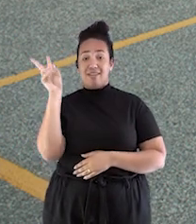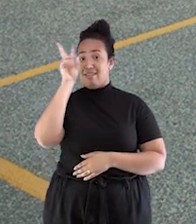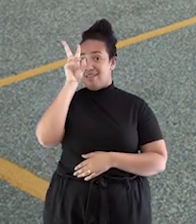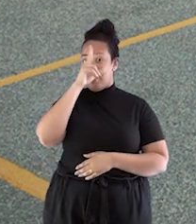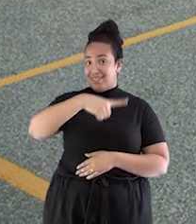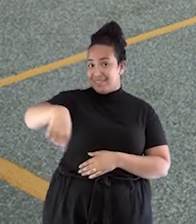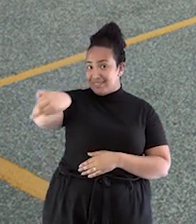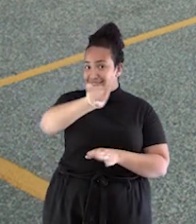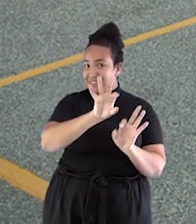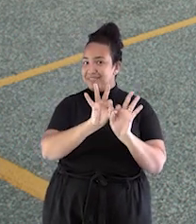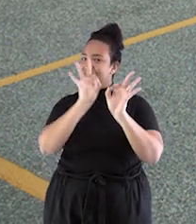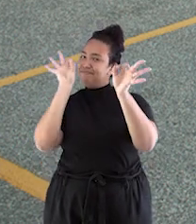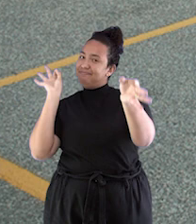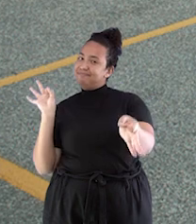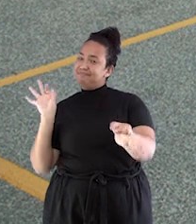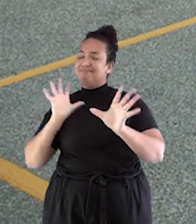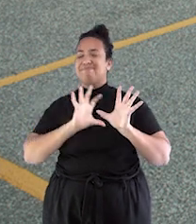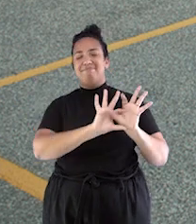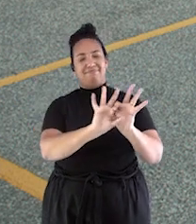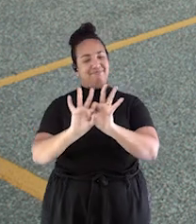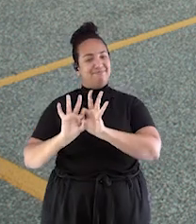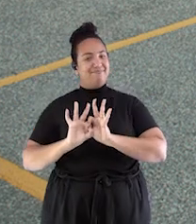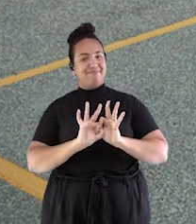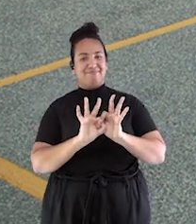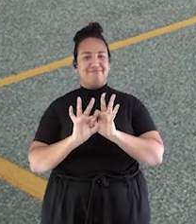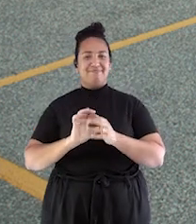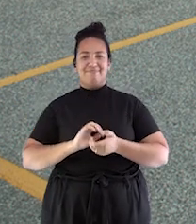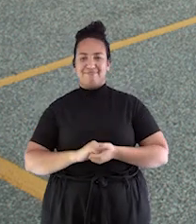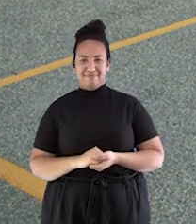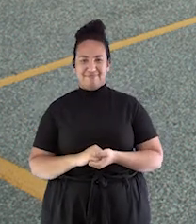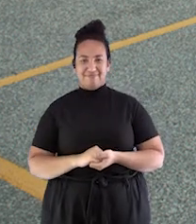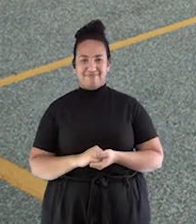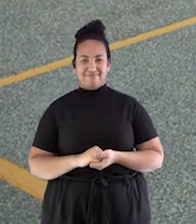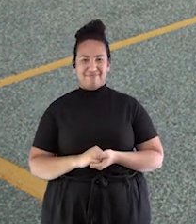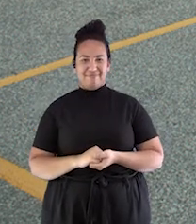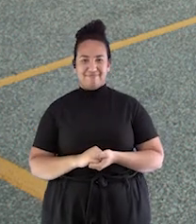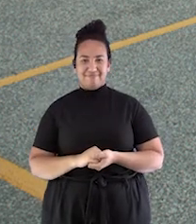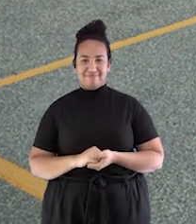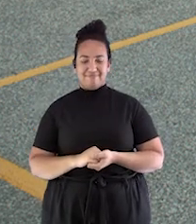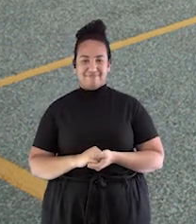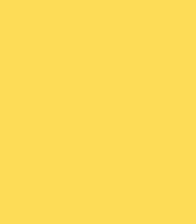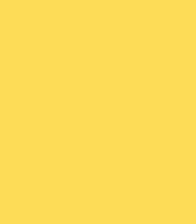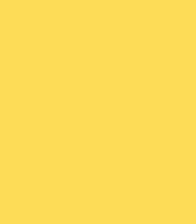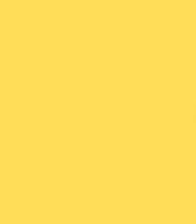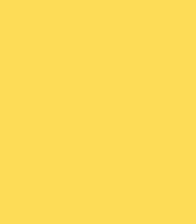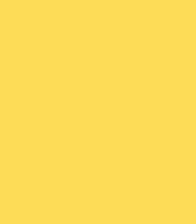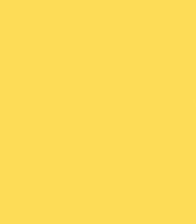não se esqueçam que mesmo distante, estamos juntos!